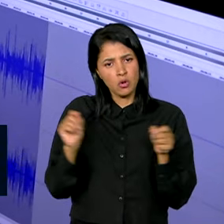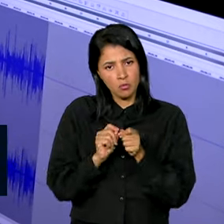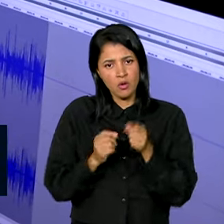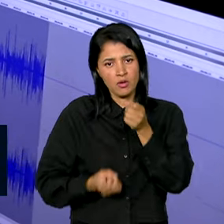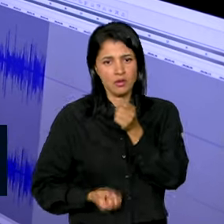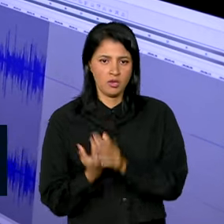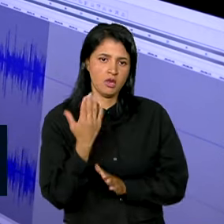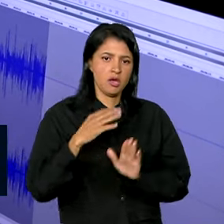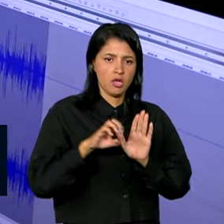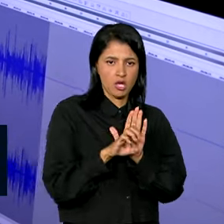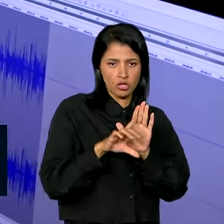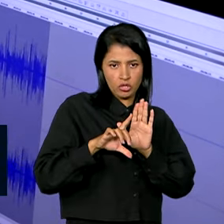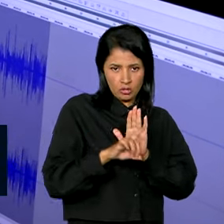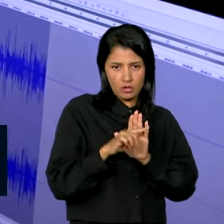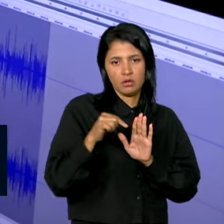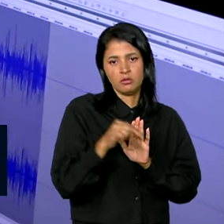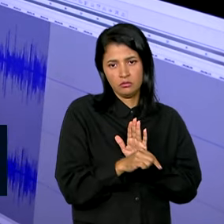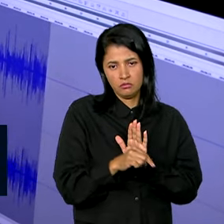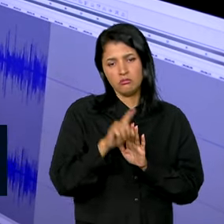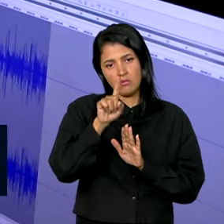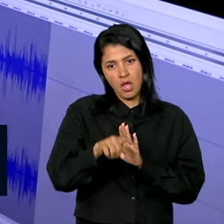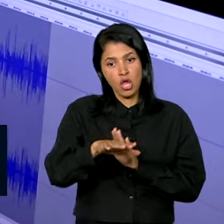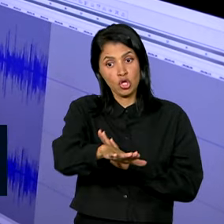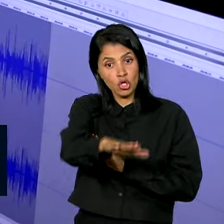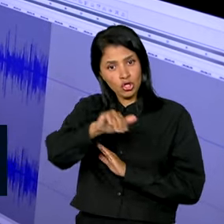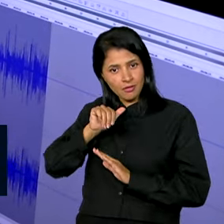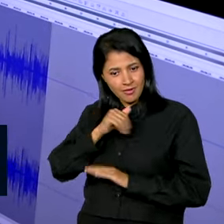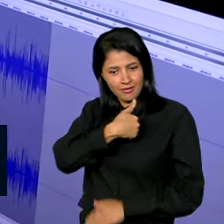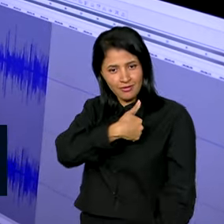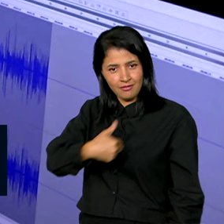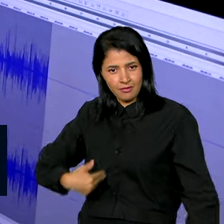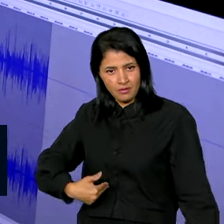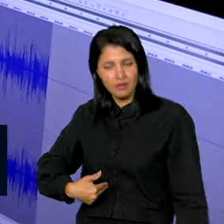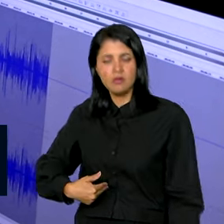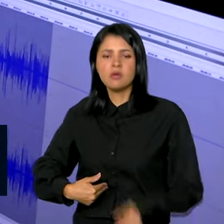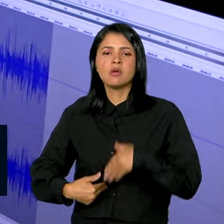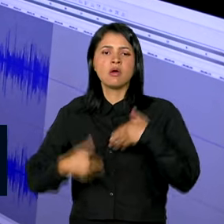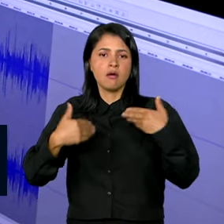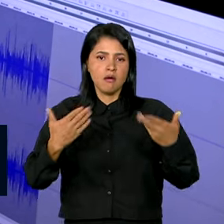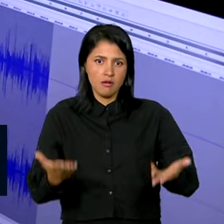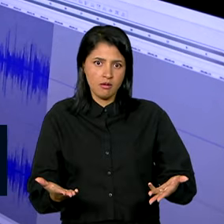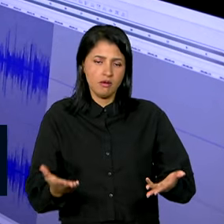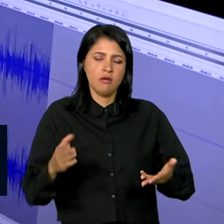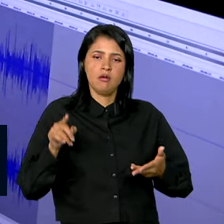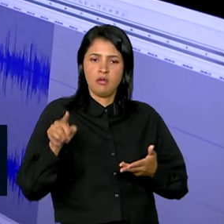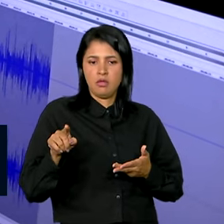edital. O edital é uma chamada pública, e aí